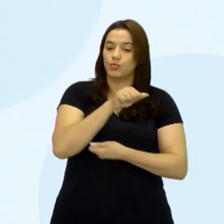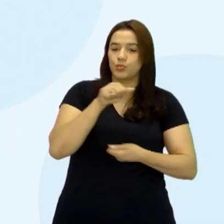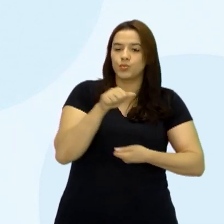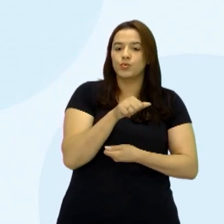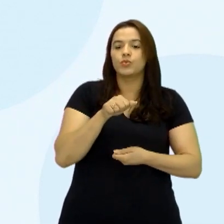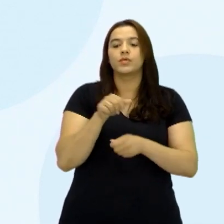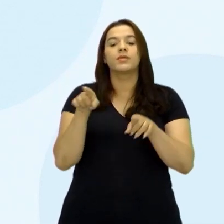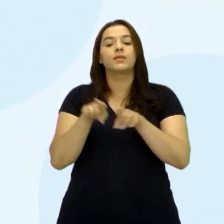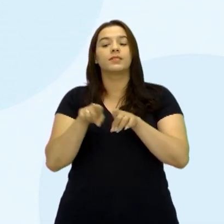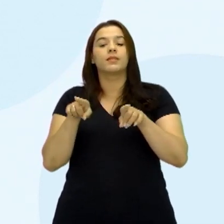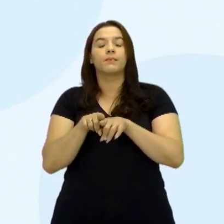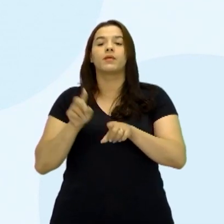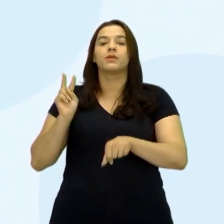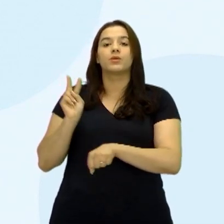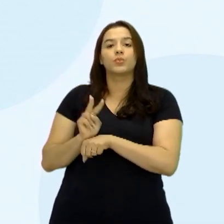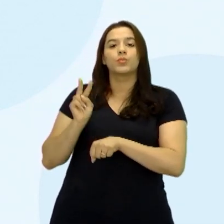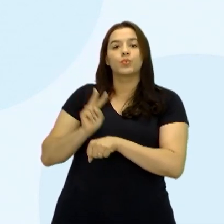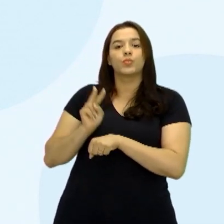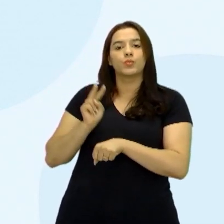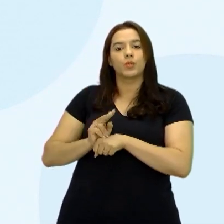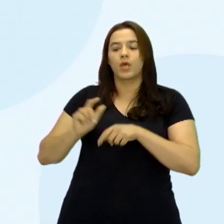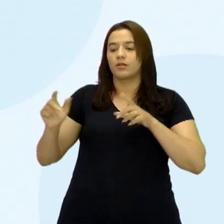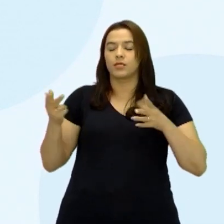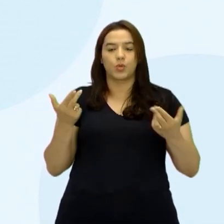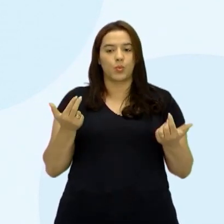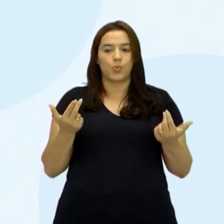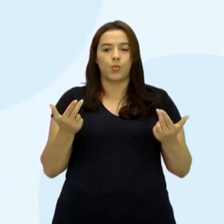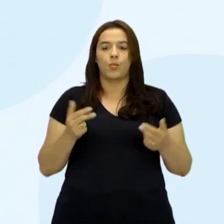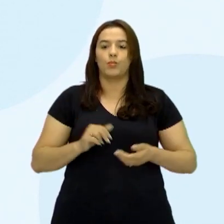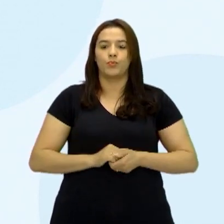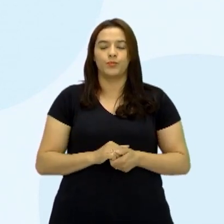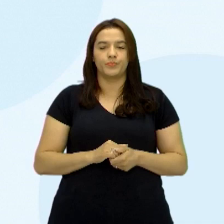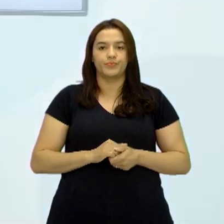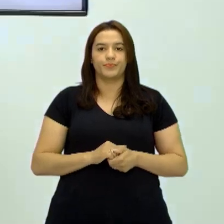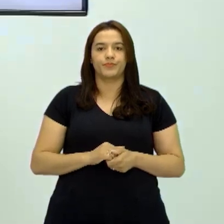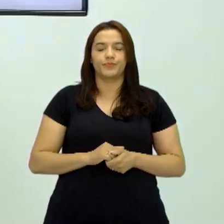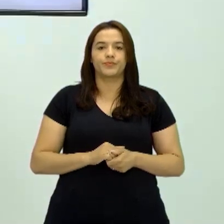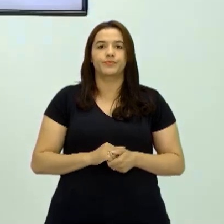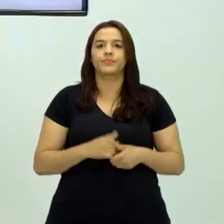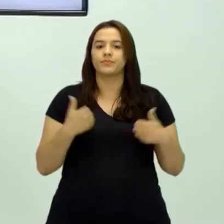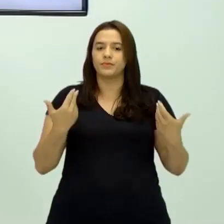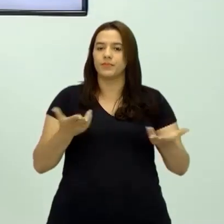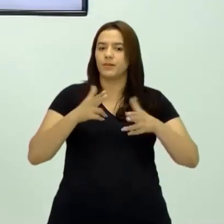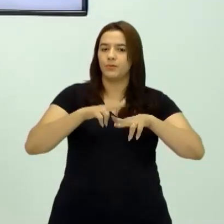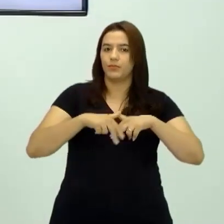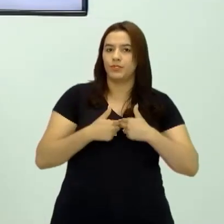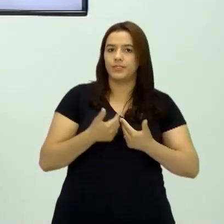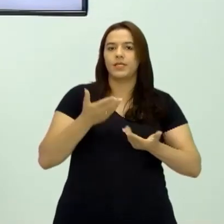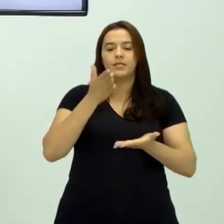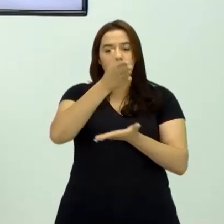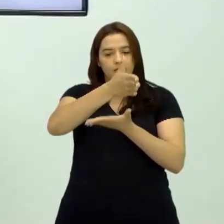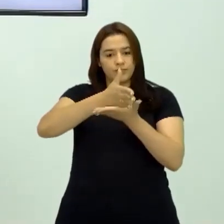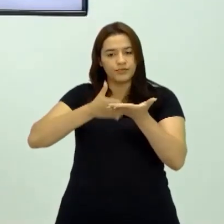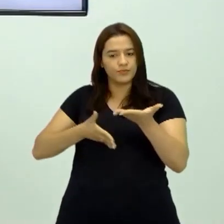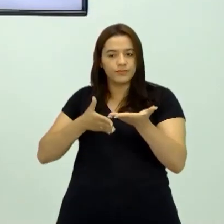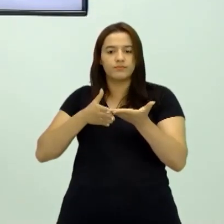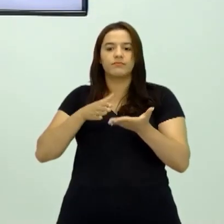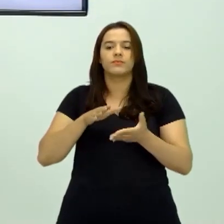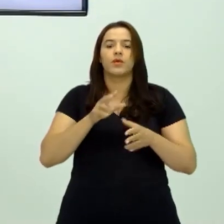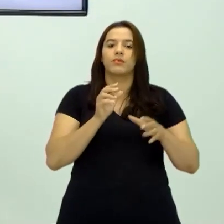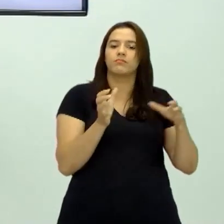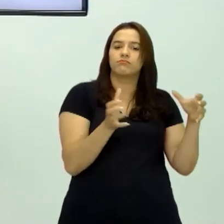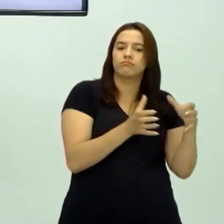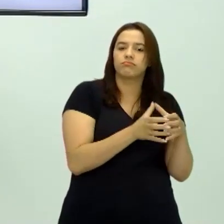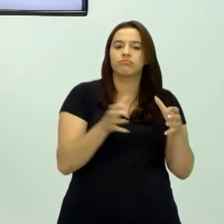e conservadas ao mesmo tempo. Por isso que nós temos aí, né, as divisões nas unidades de